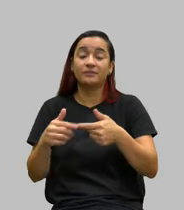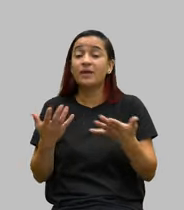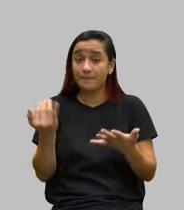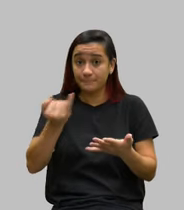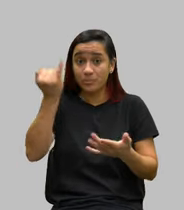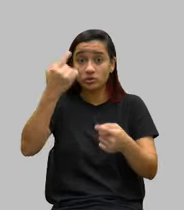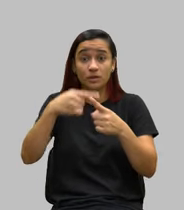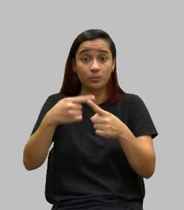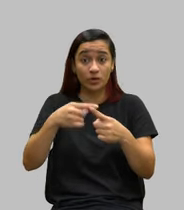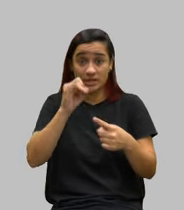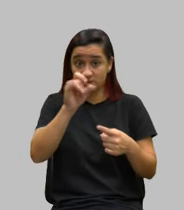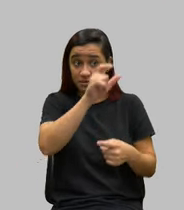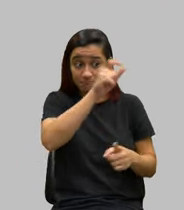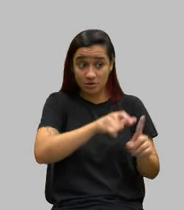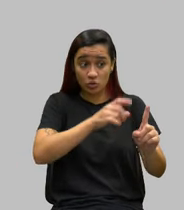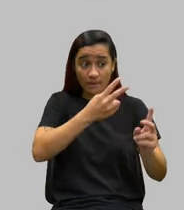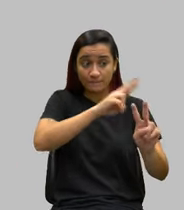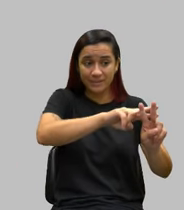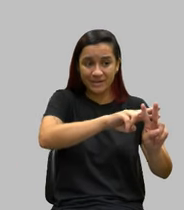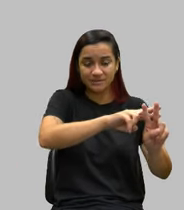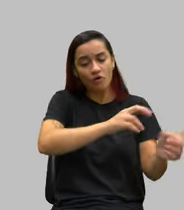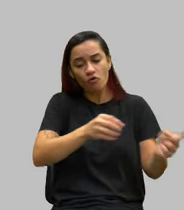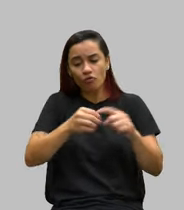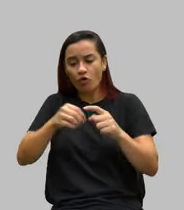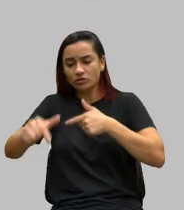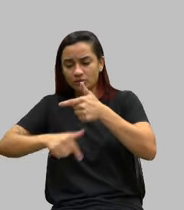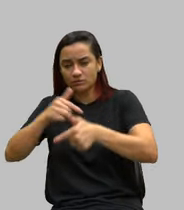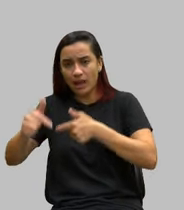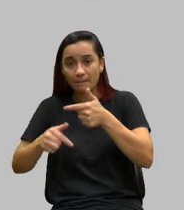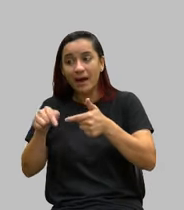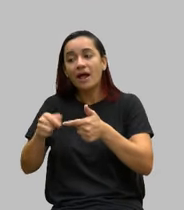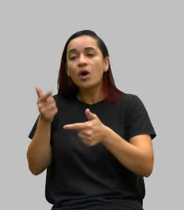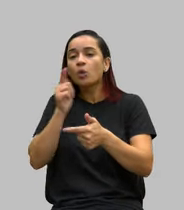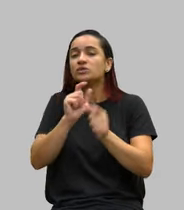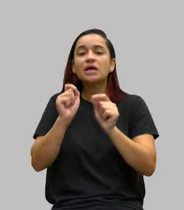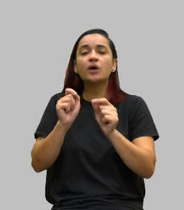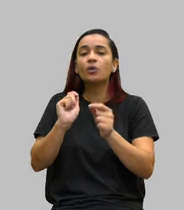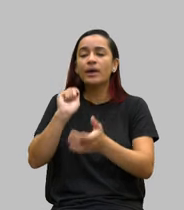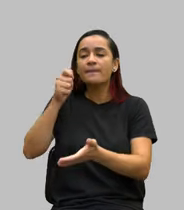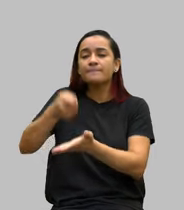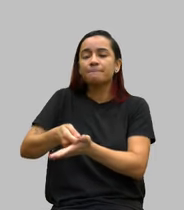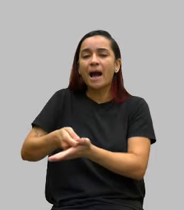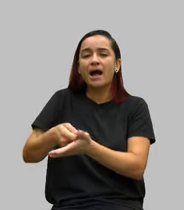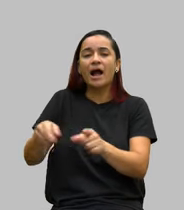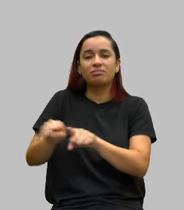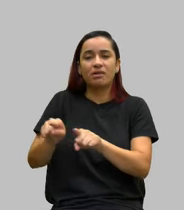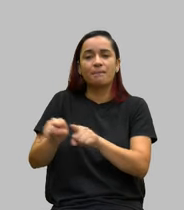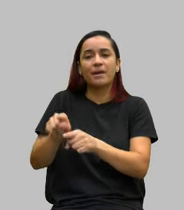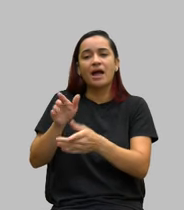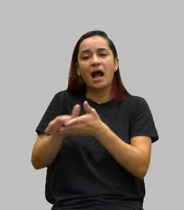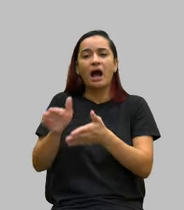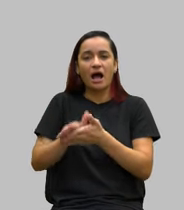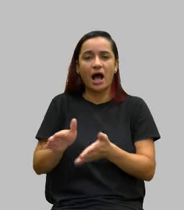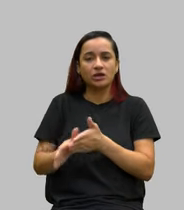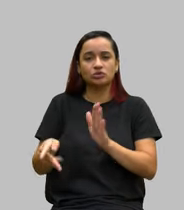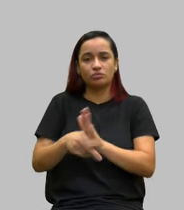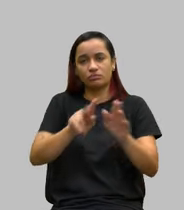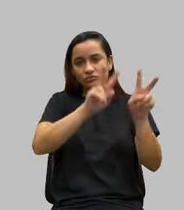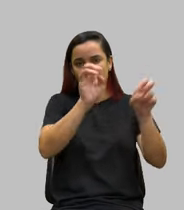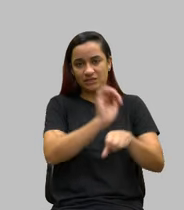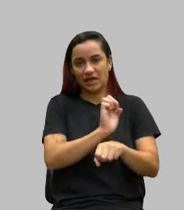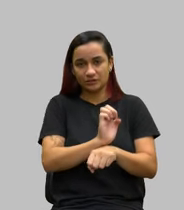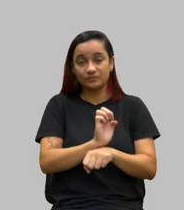remunerado do preso ele faz com que o preo também pague um pouco daquilo que ele gasta com relação ao estado Então hoje nós temos aí de